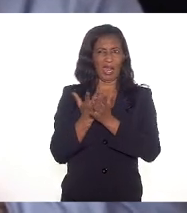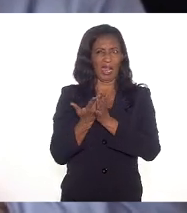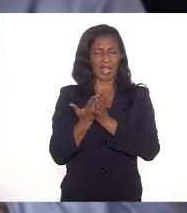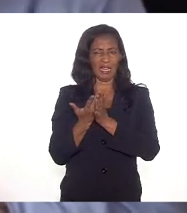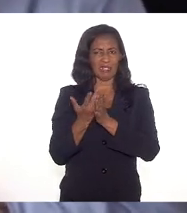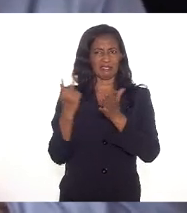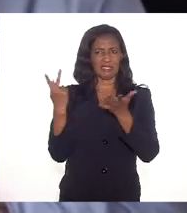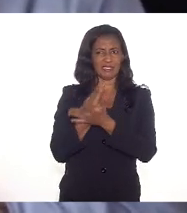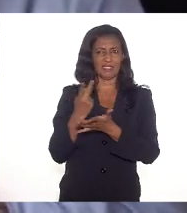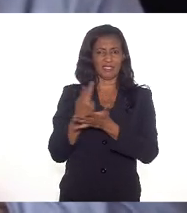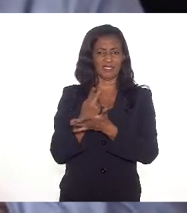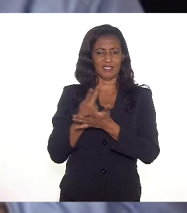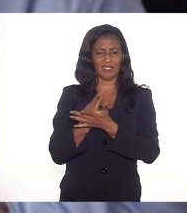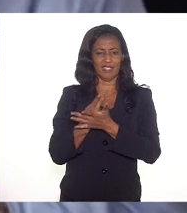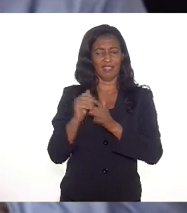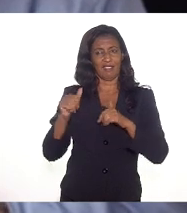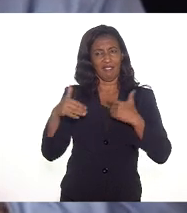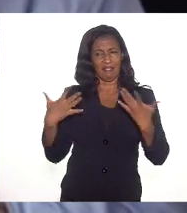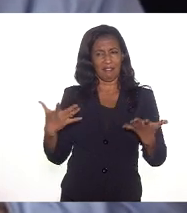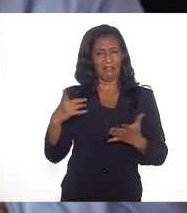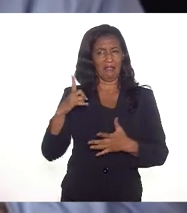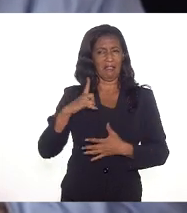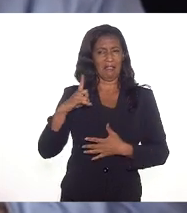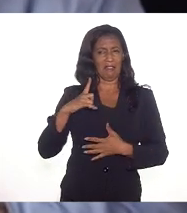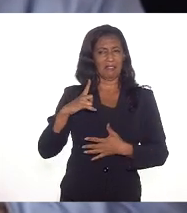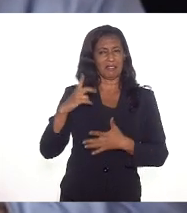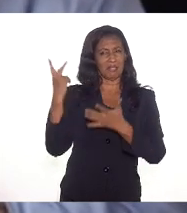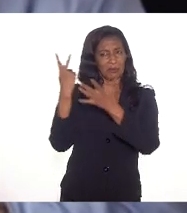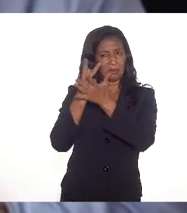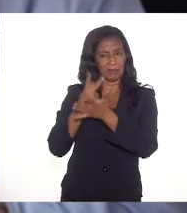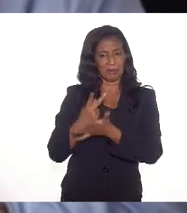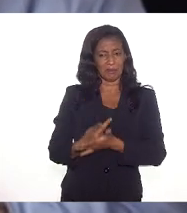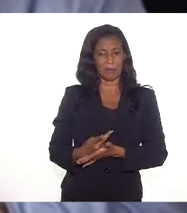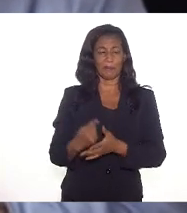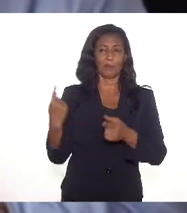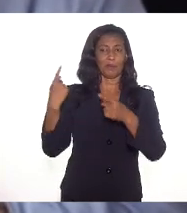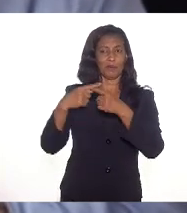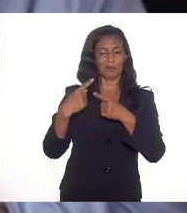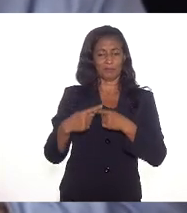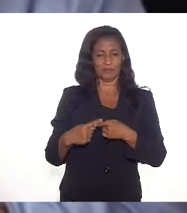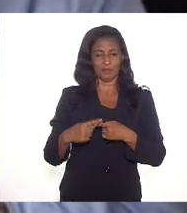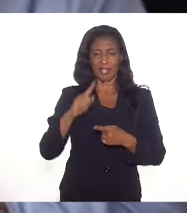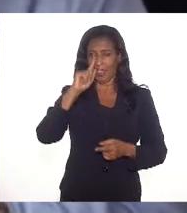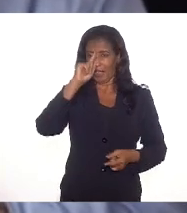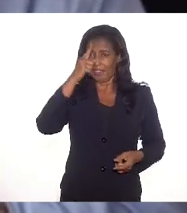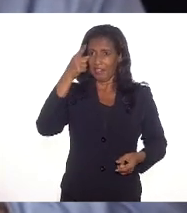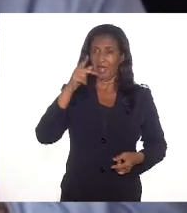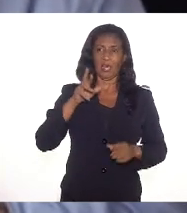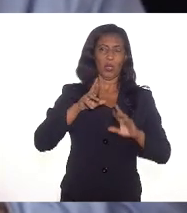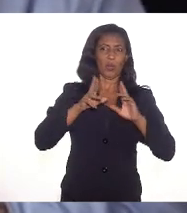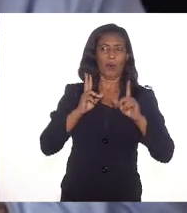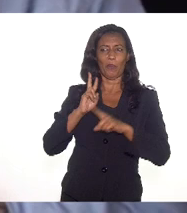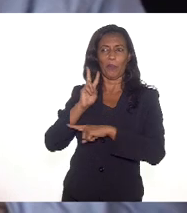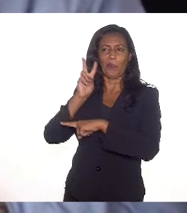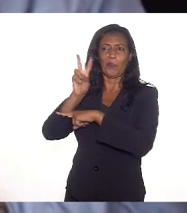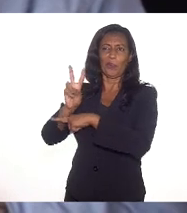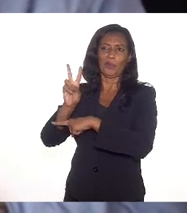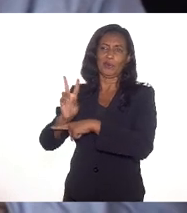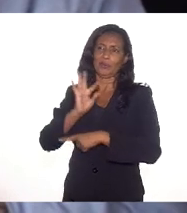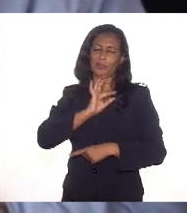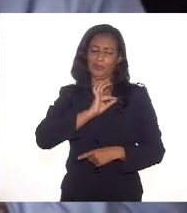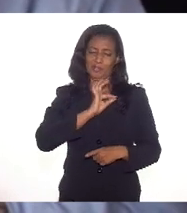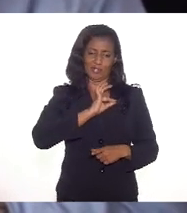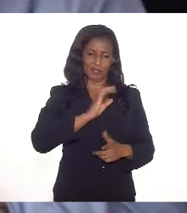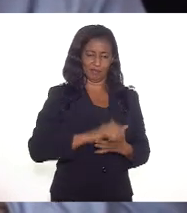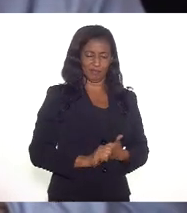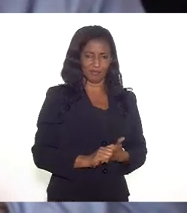é óbvio que está recheado de arapongagem, porque a ideia não é preservar o policial.